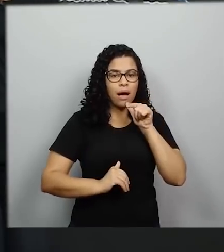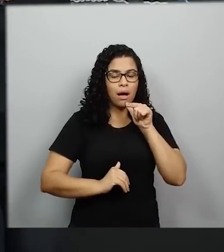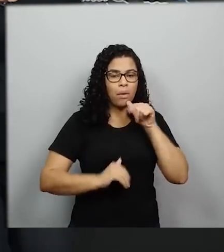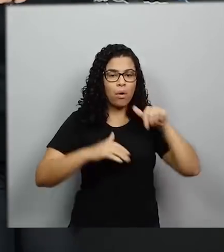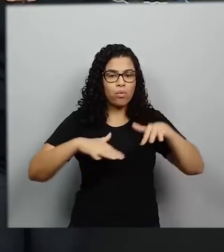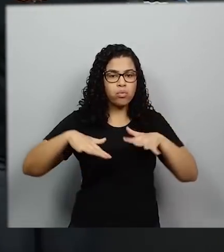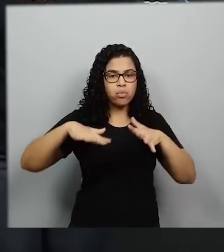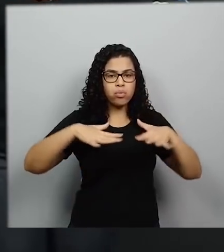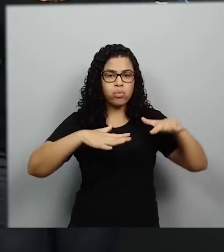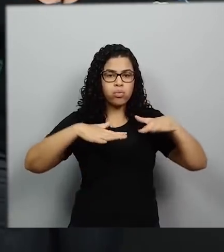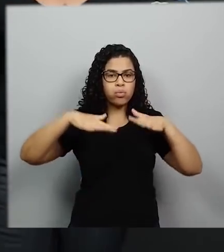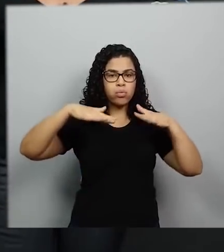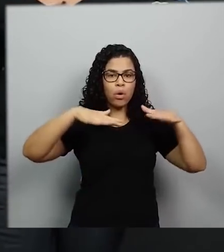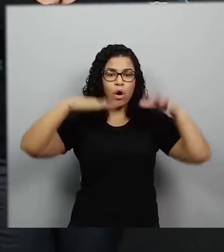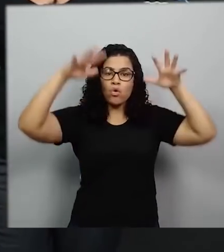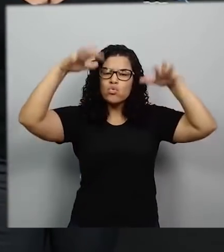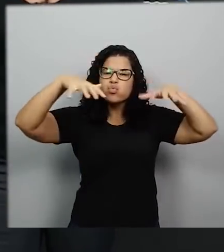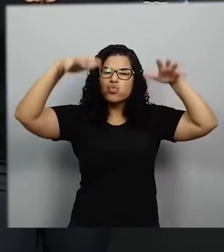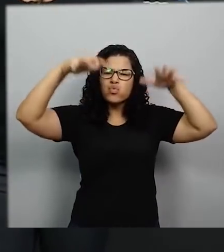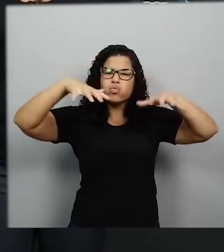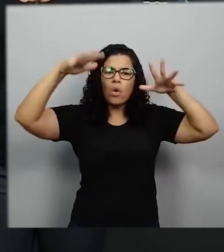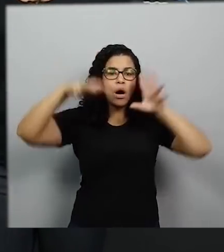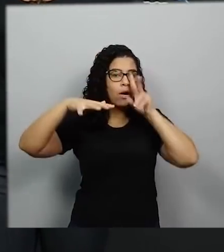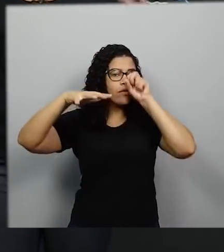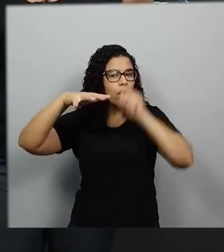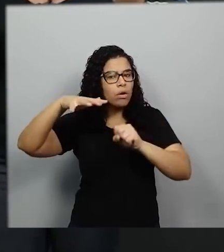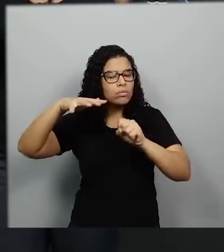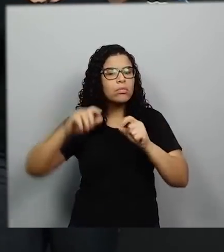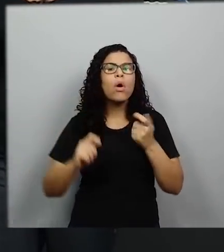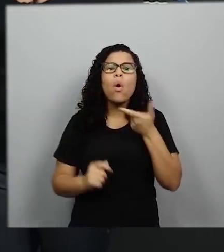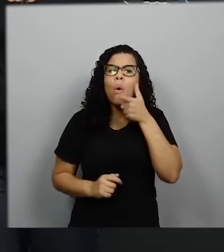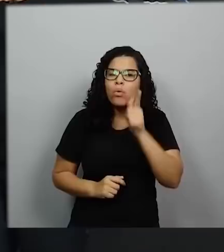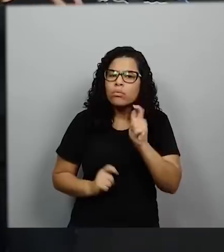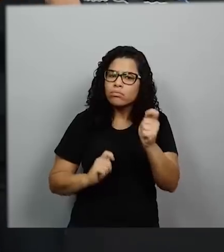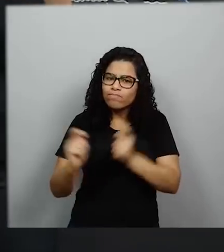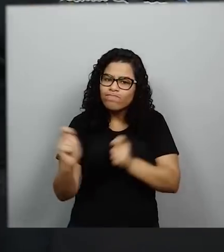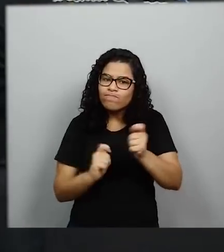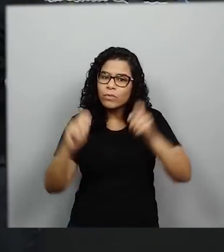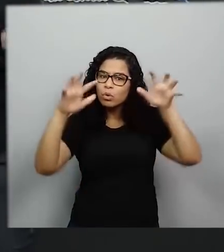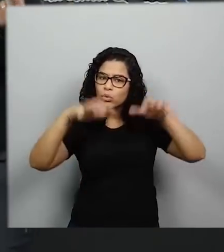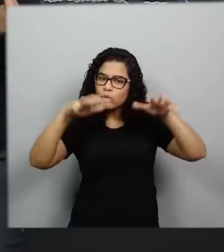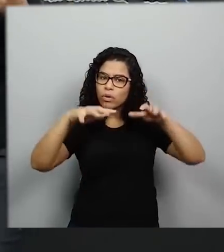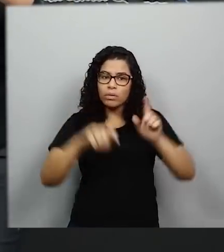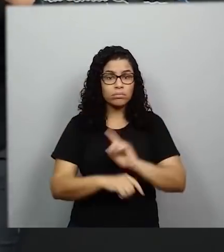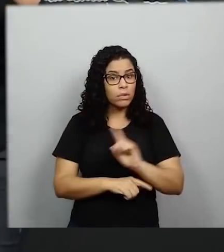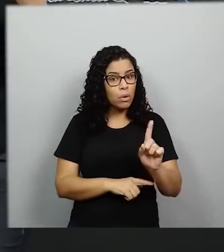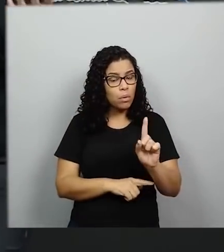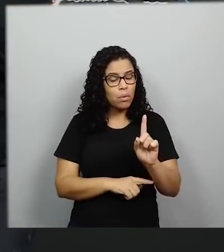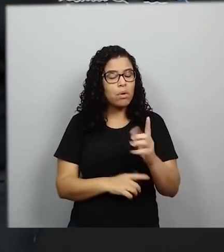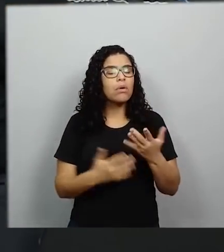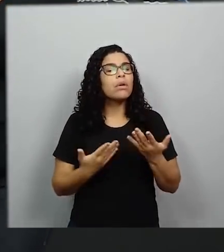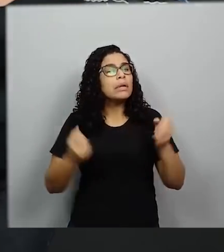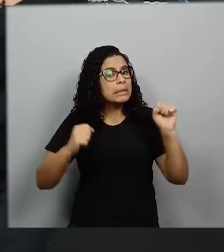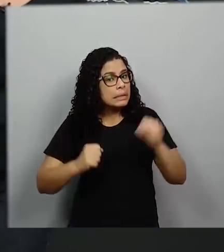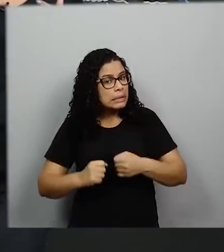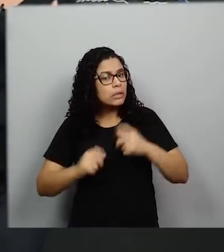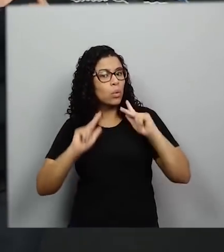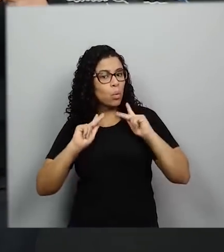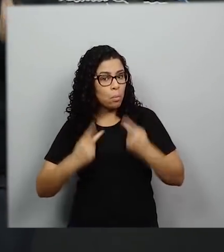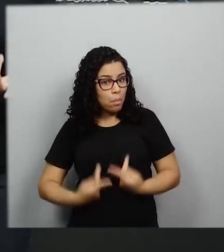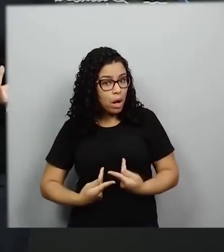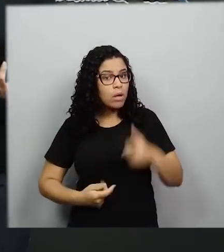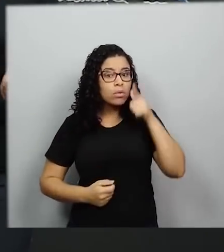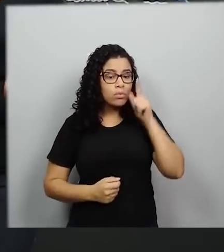de chuvas. Alguém controla a chuva? Não. É possível que o ser humano esteja influenciando, devido